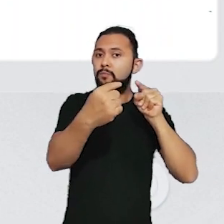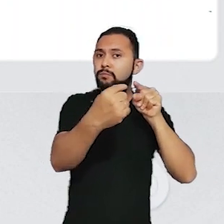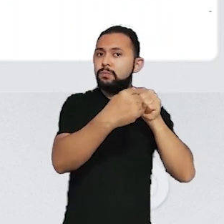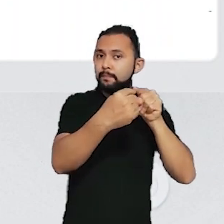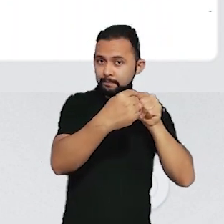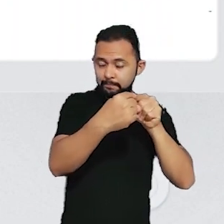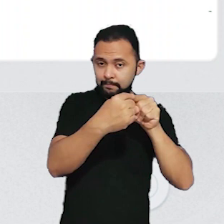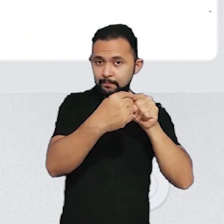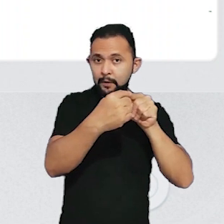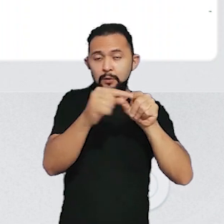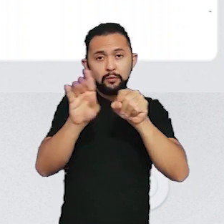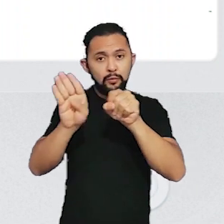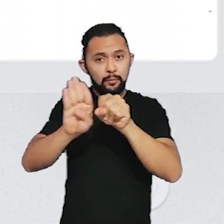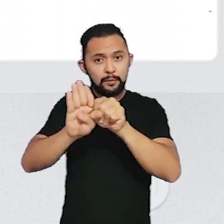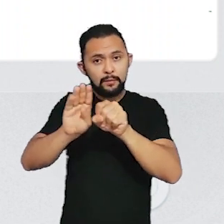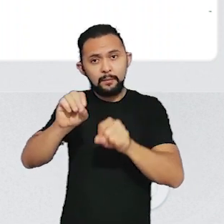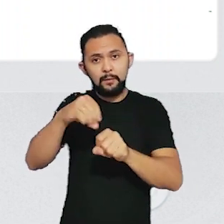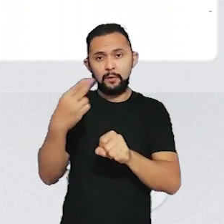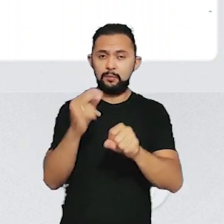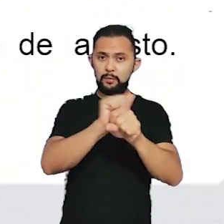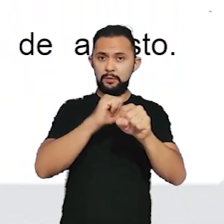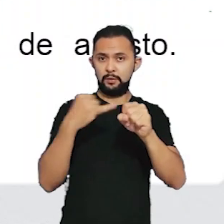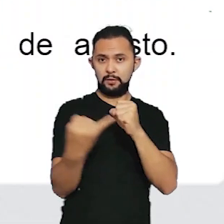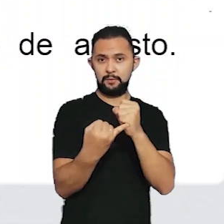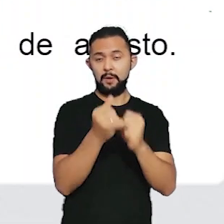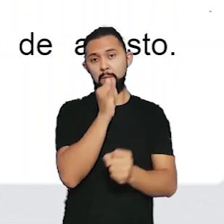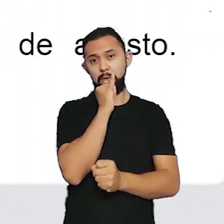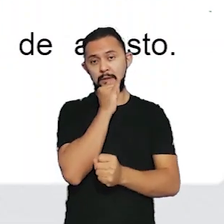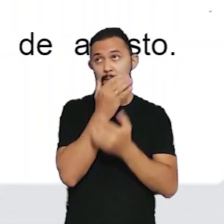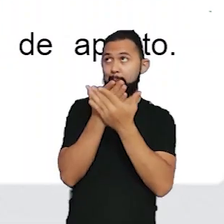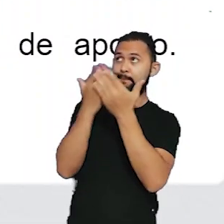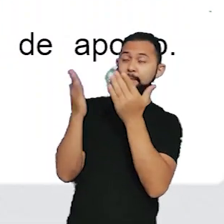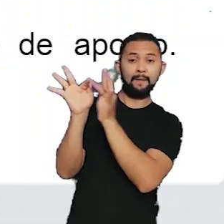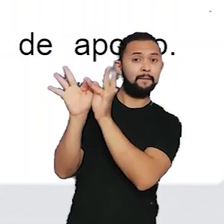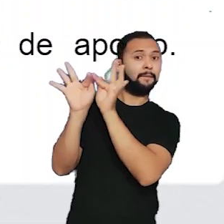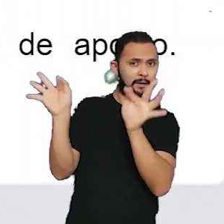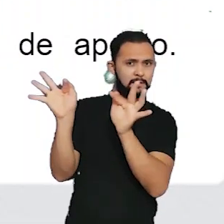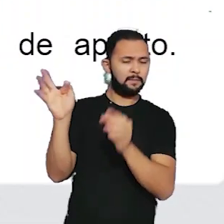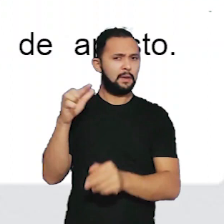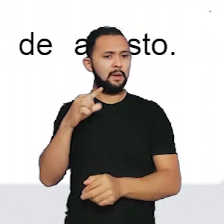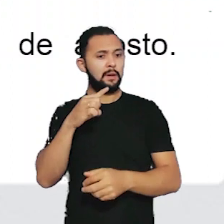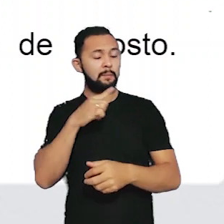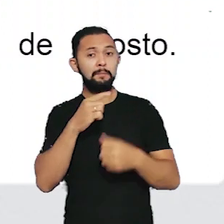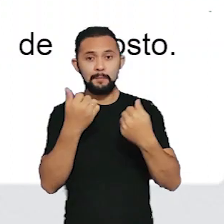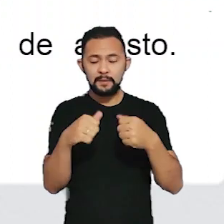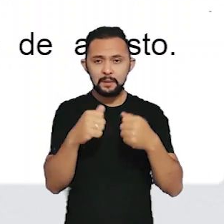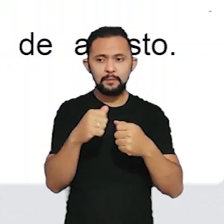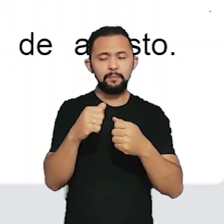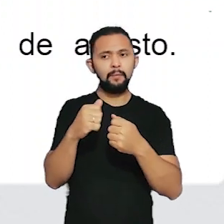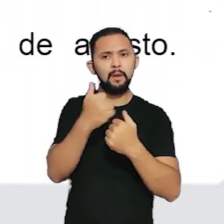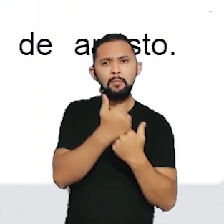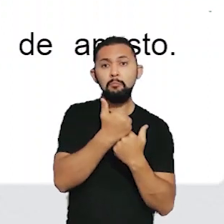substantivo ou de um adjetivo. Exemplo, temos necessidade de que nos apoiem.